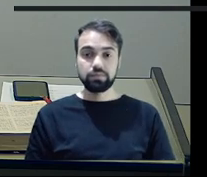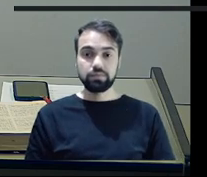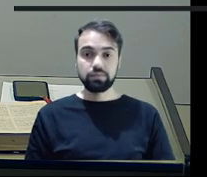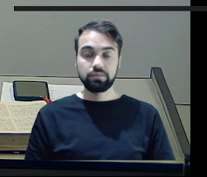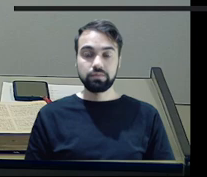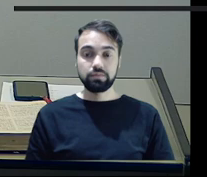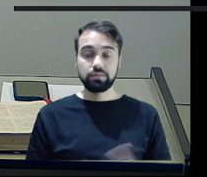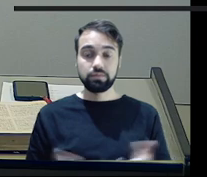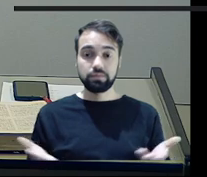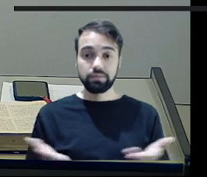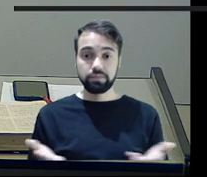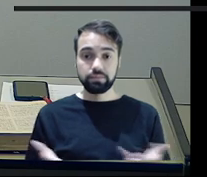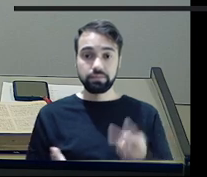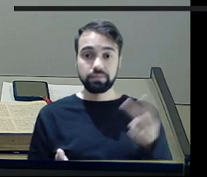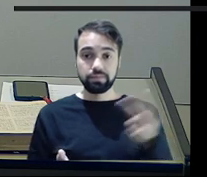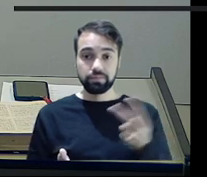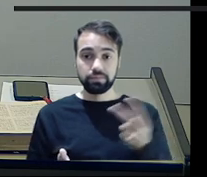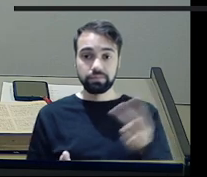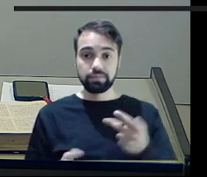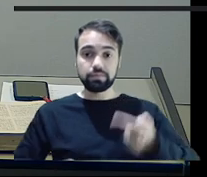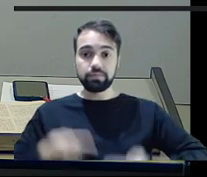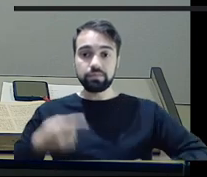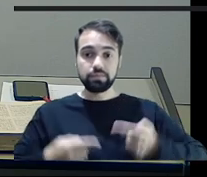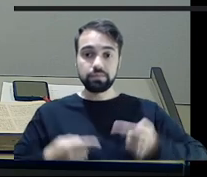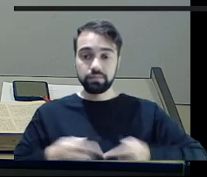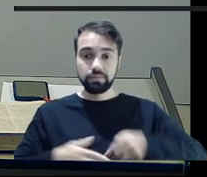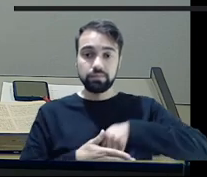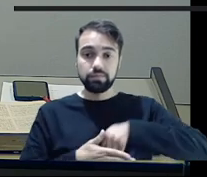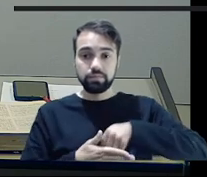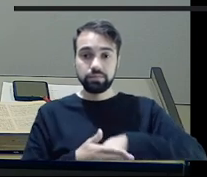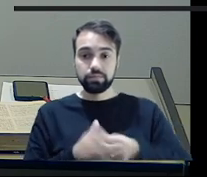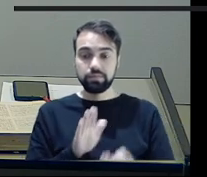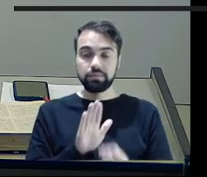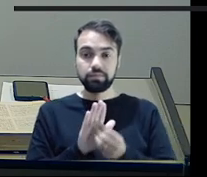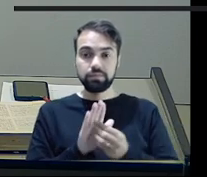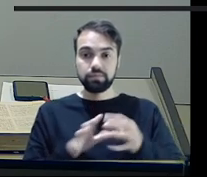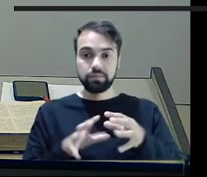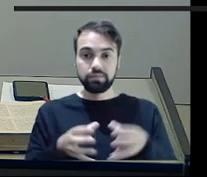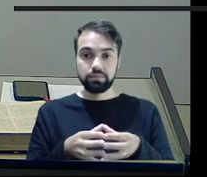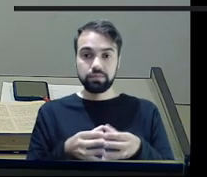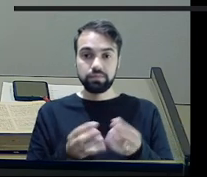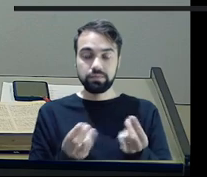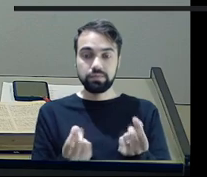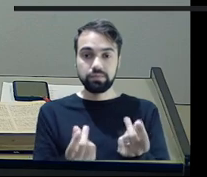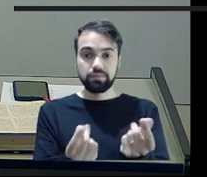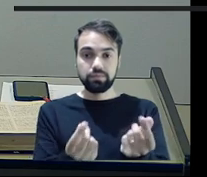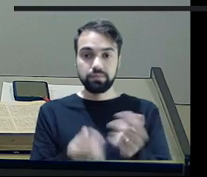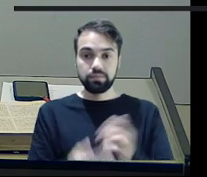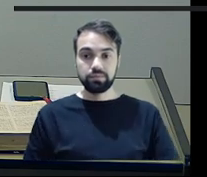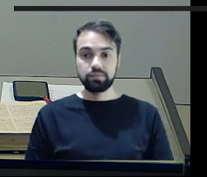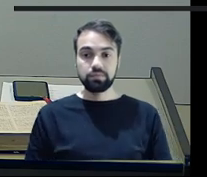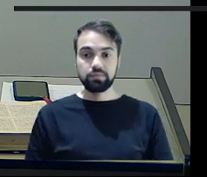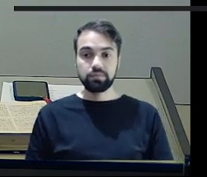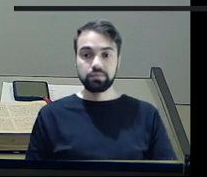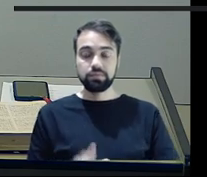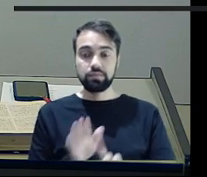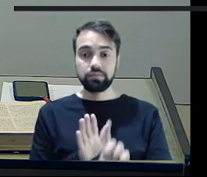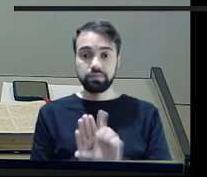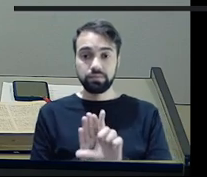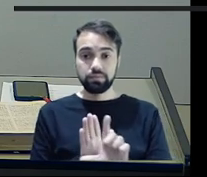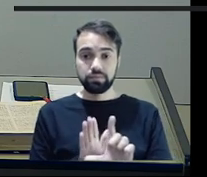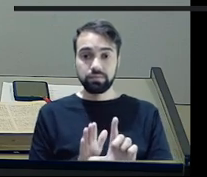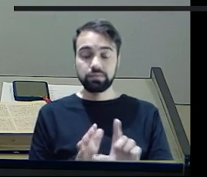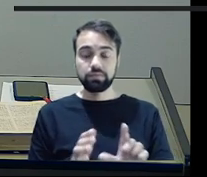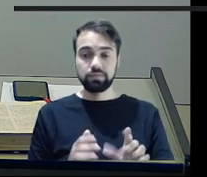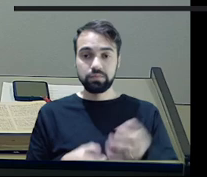Coloco em segunda discussão e votação o parecer da Comissão Permanente de Legislação, Justiça